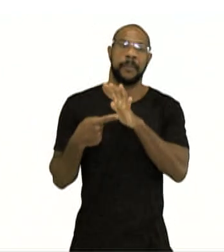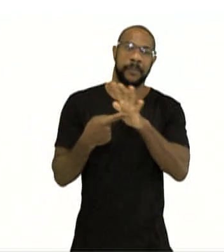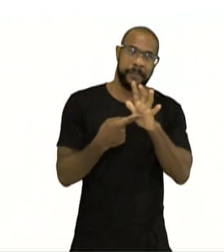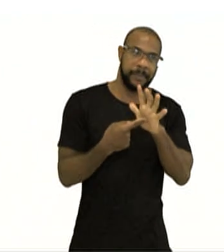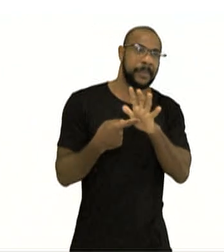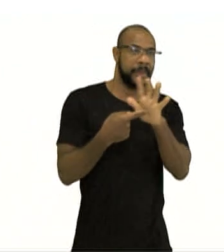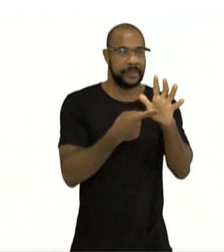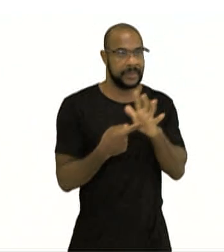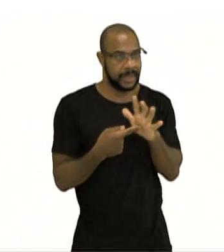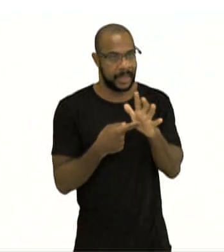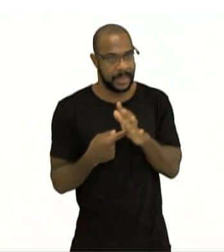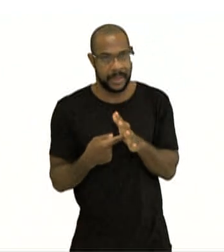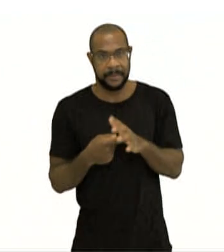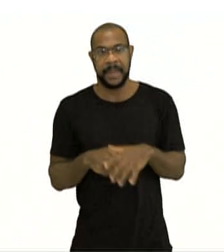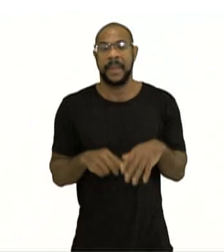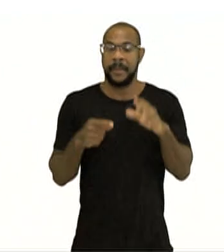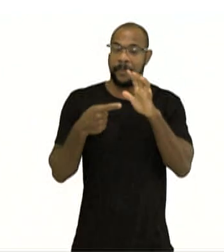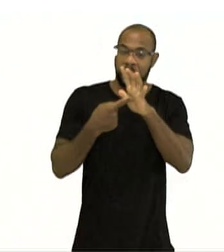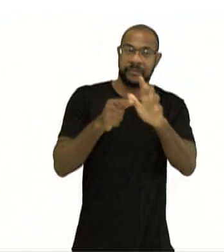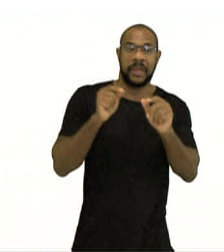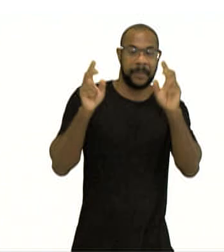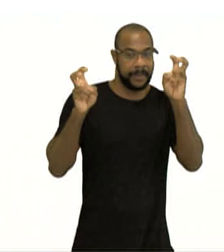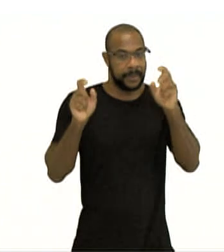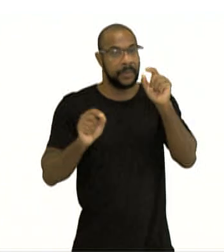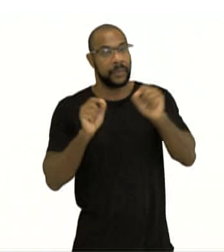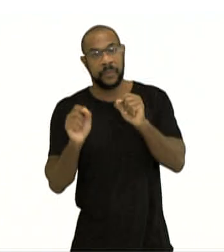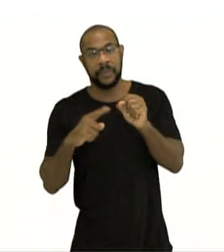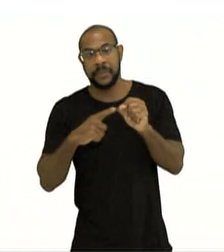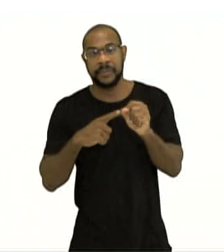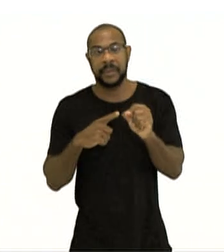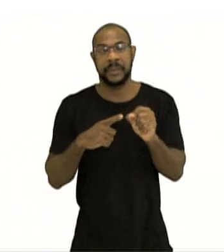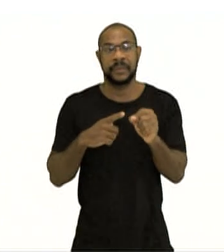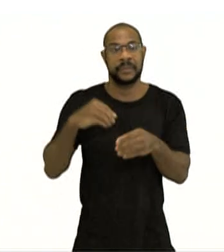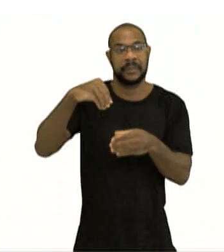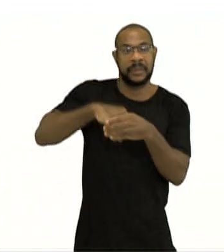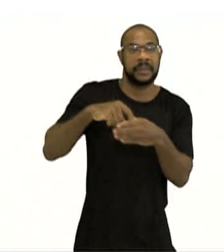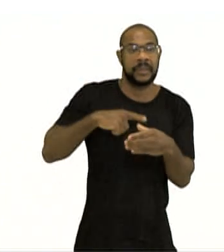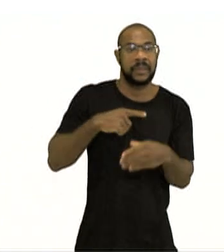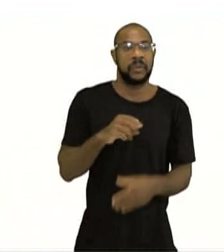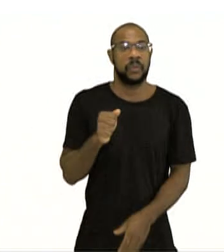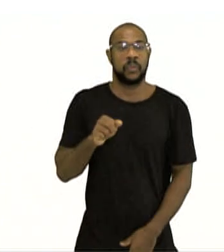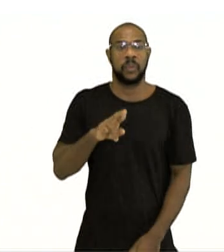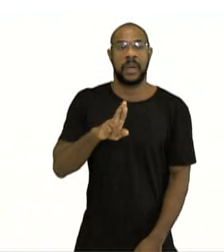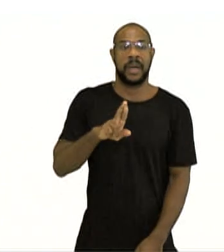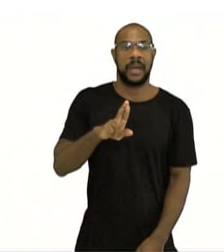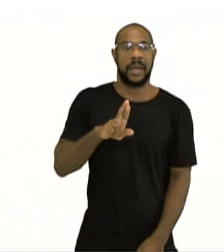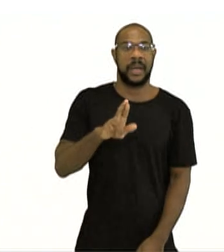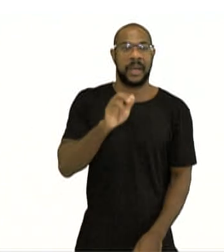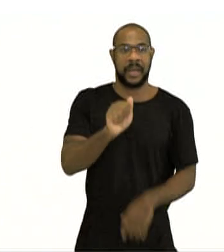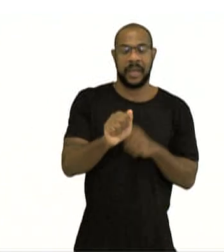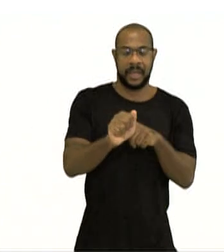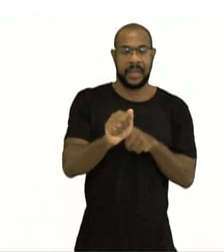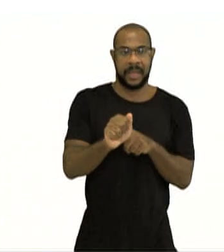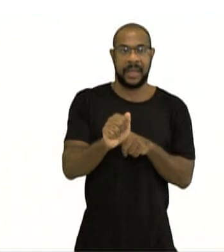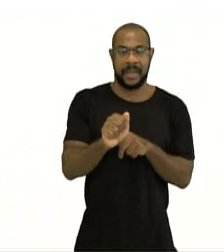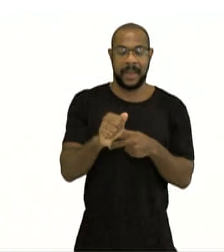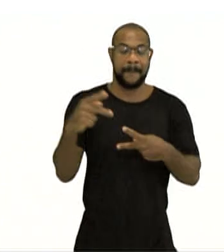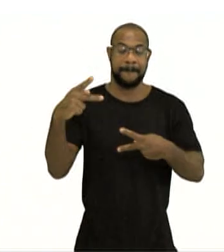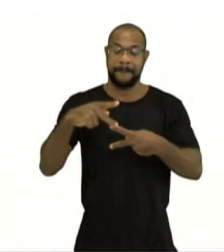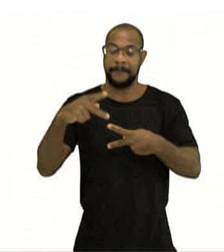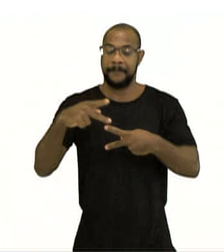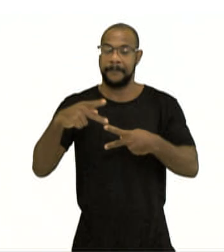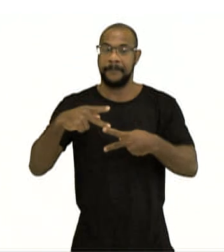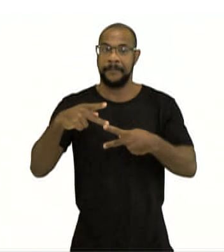para sinalizar que ali dentro tem um A, que é o A preposição, e